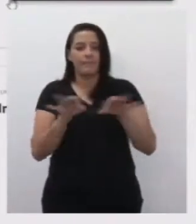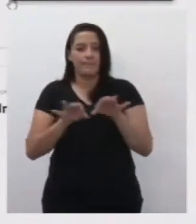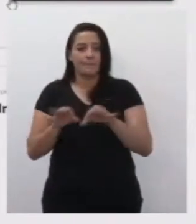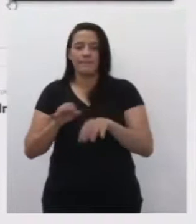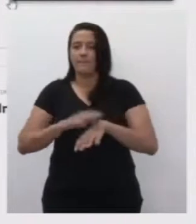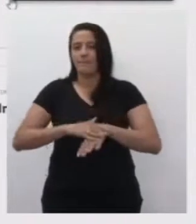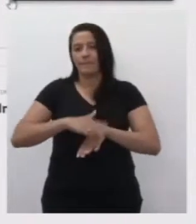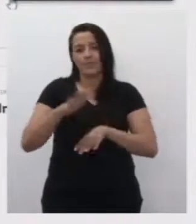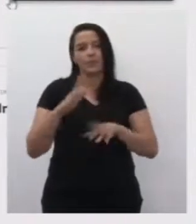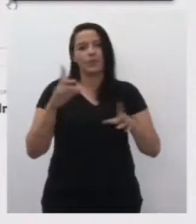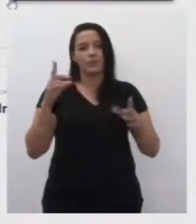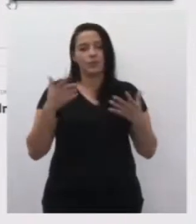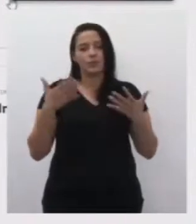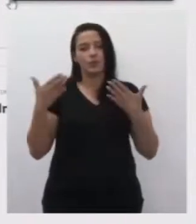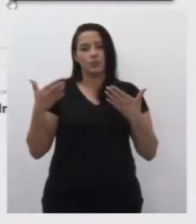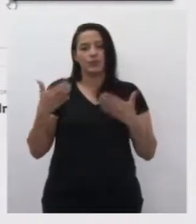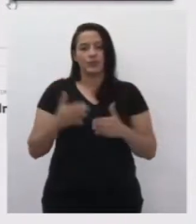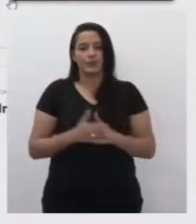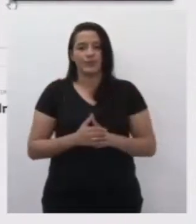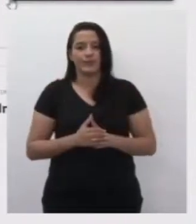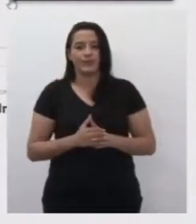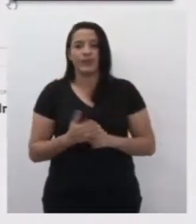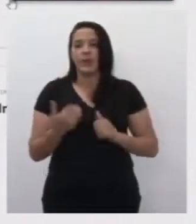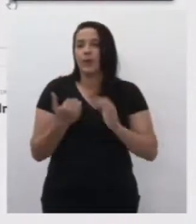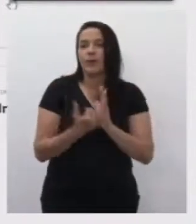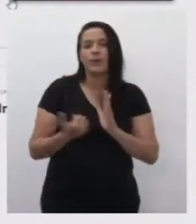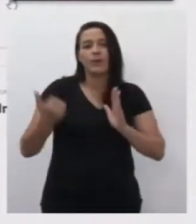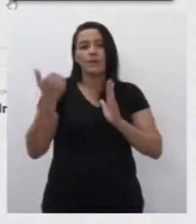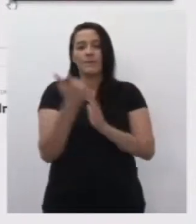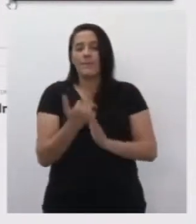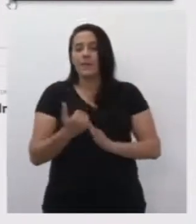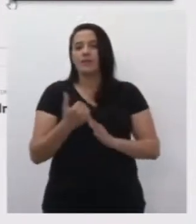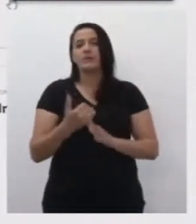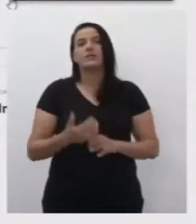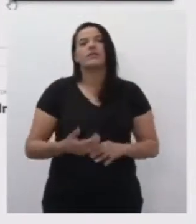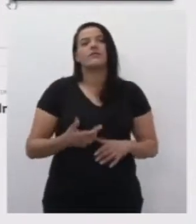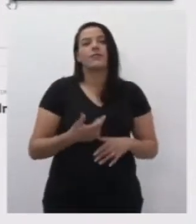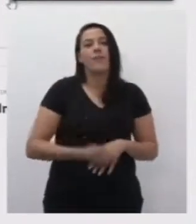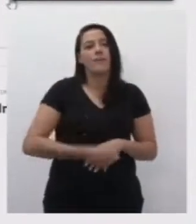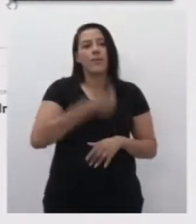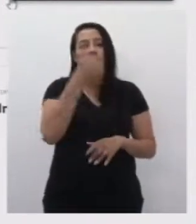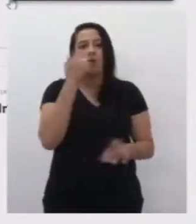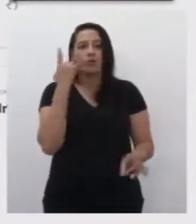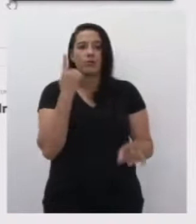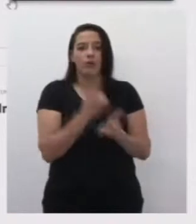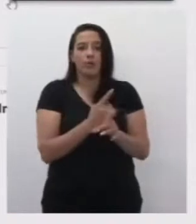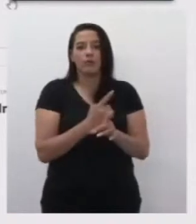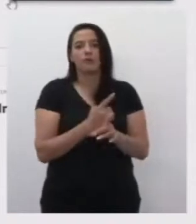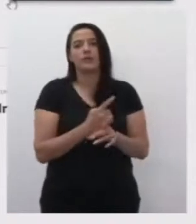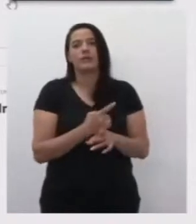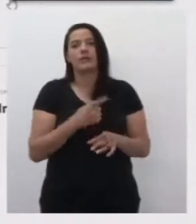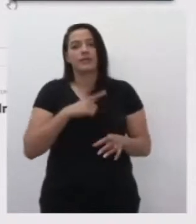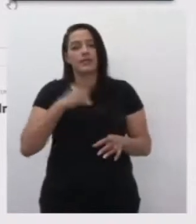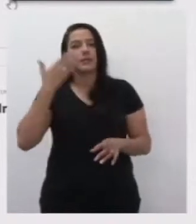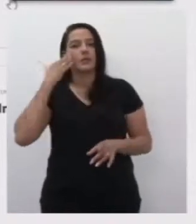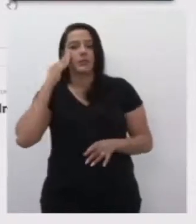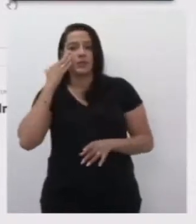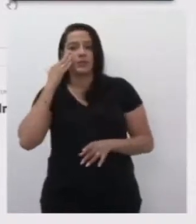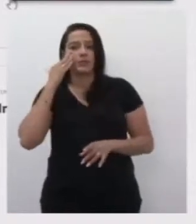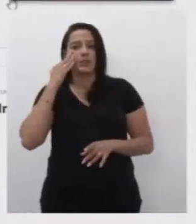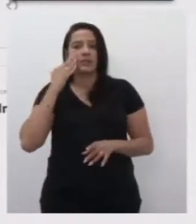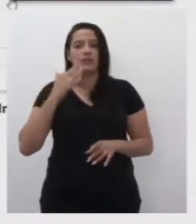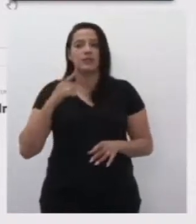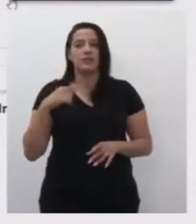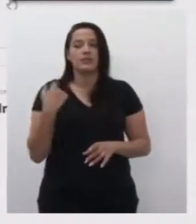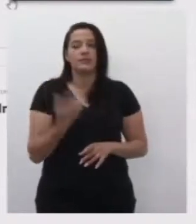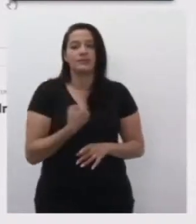dor dos alunos, né? Então, quanto mais a gente conseguir encontrar, né, aquele ponto em que o aluno consegue entender, a